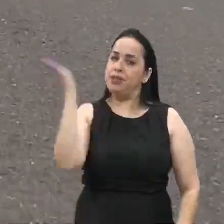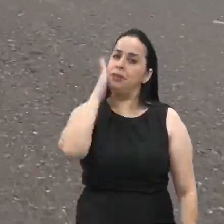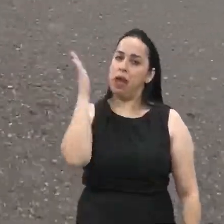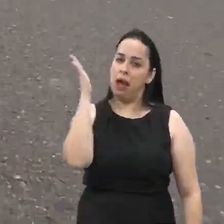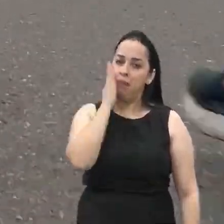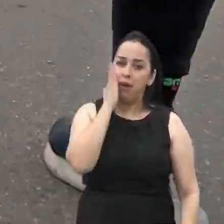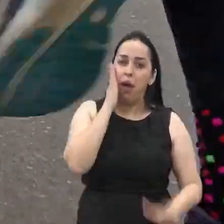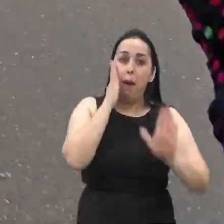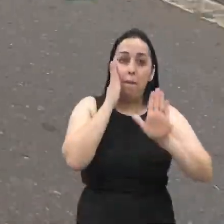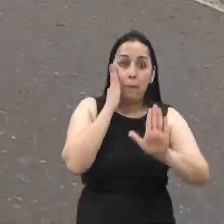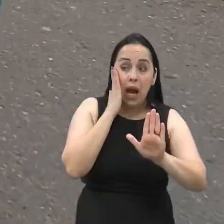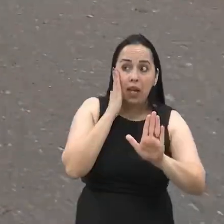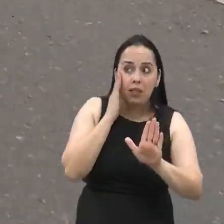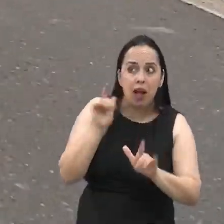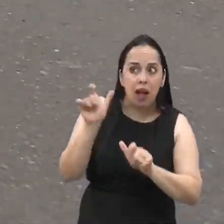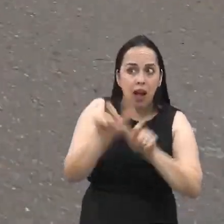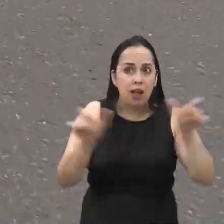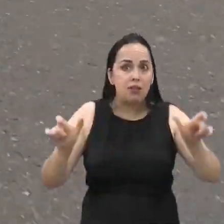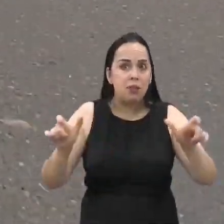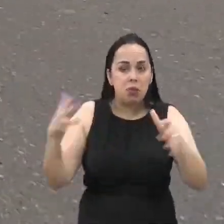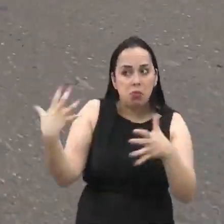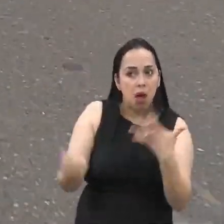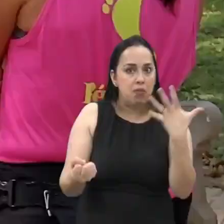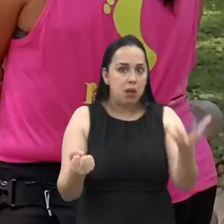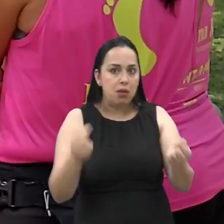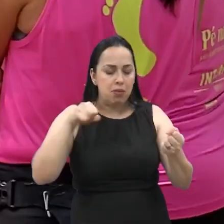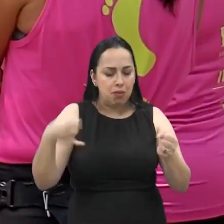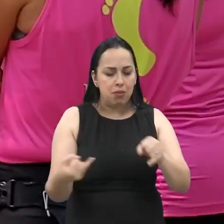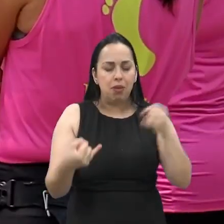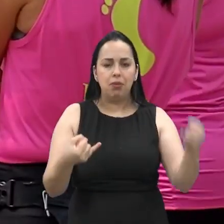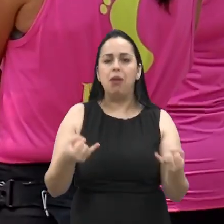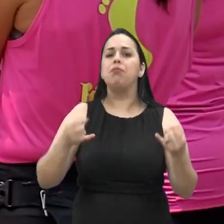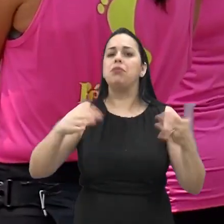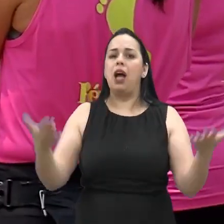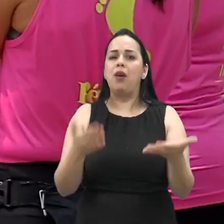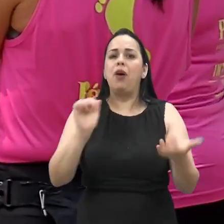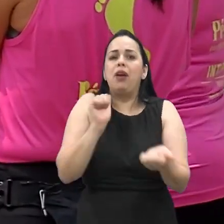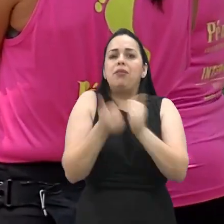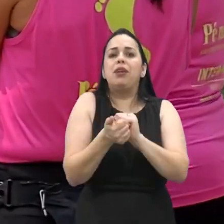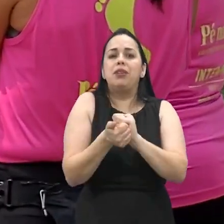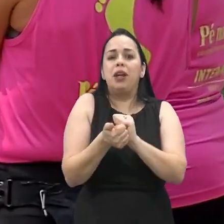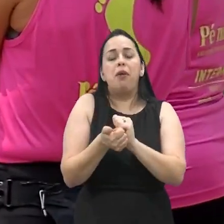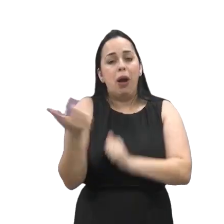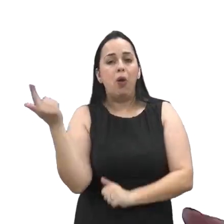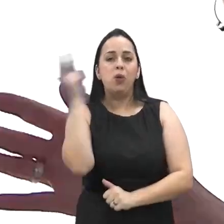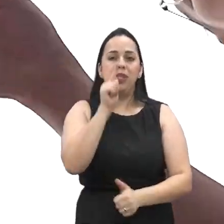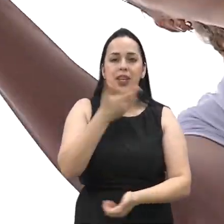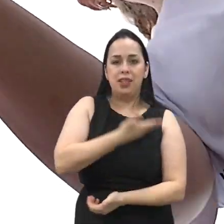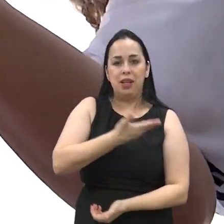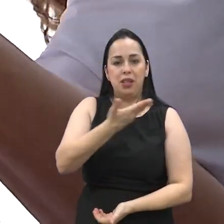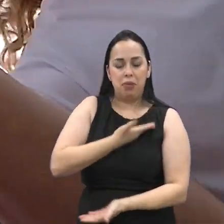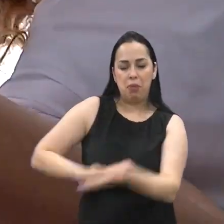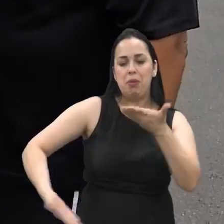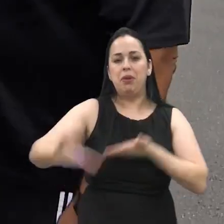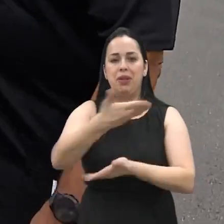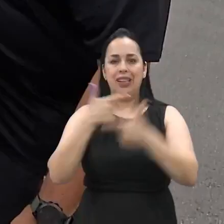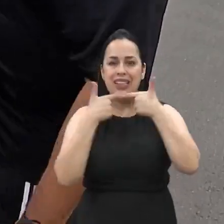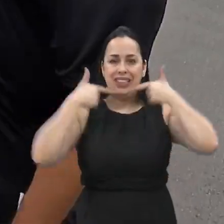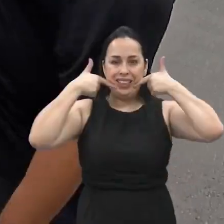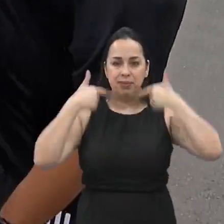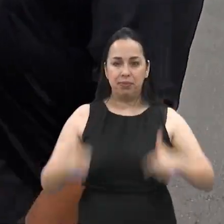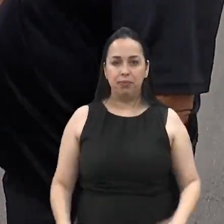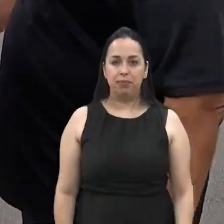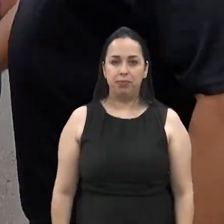sabe. Mas com tanta gente aproveitando a moda, o esporte também se tornou um ambiente para fazer amigos e se divertir.